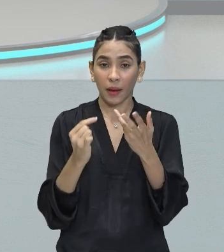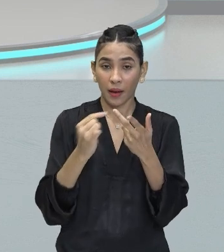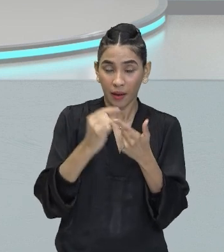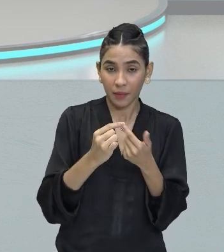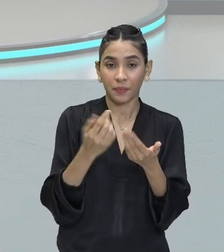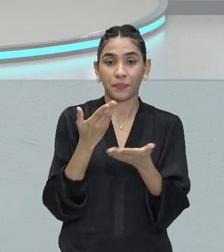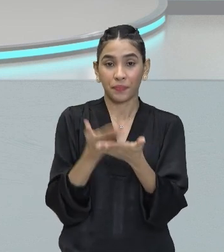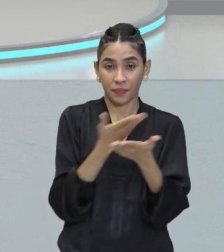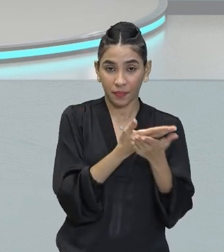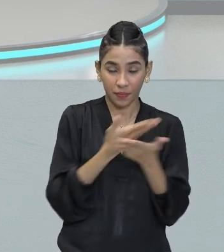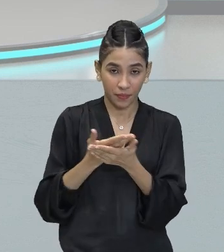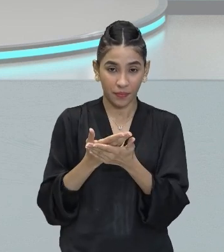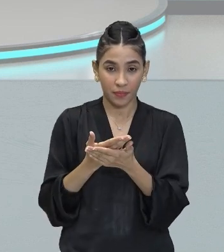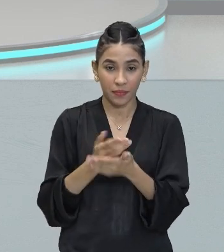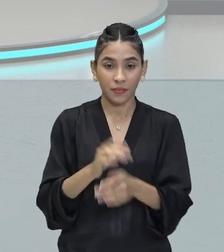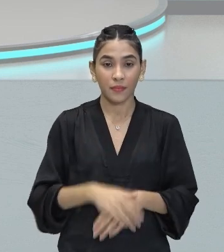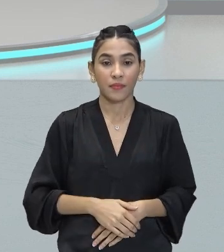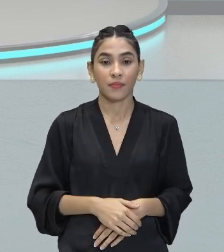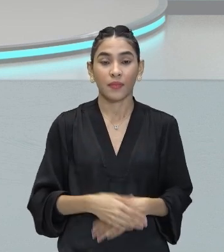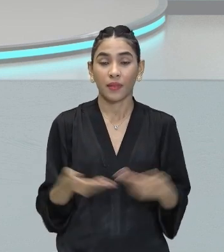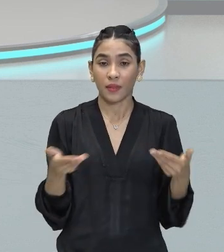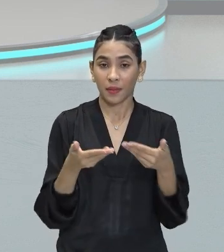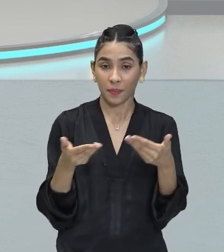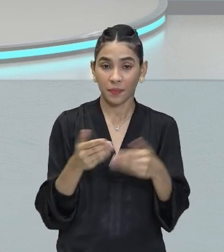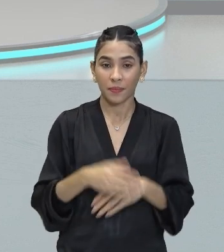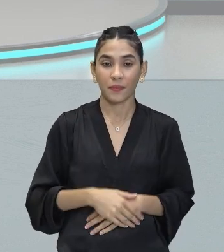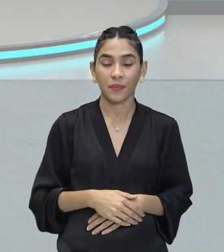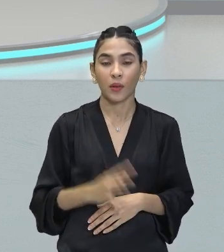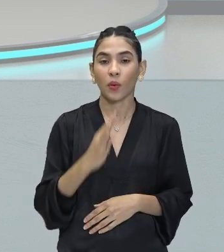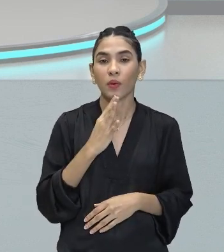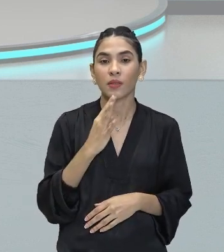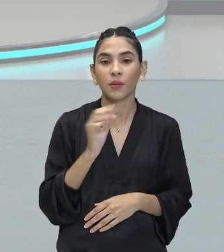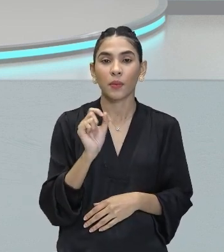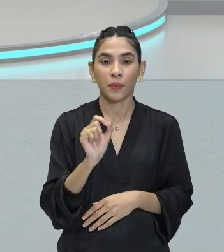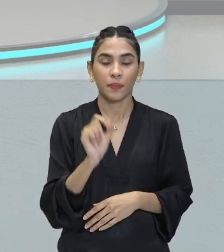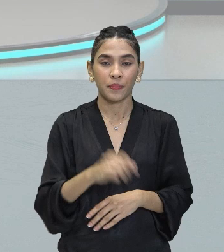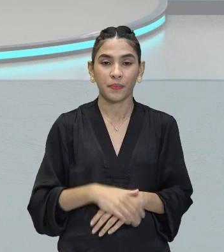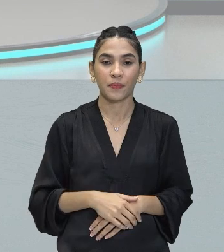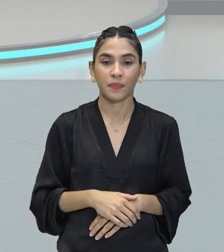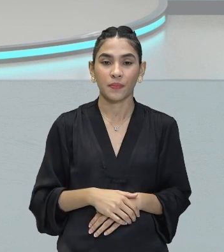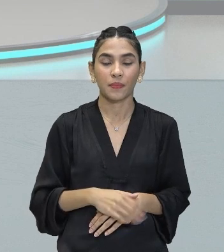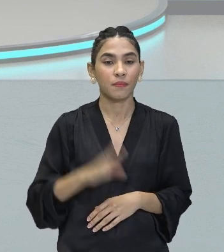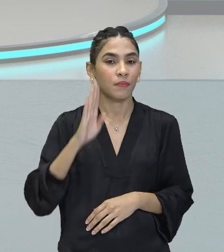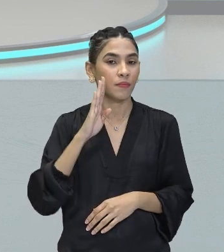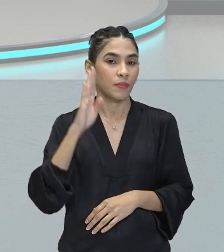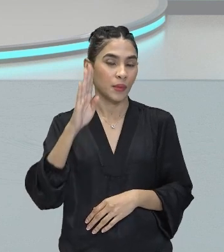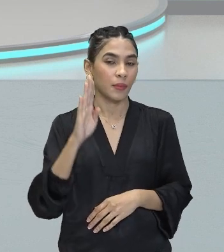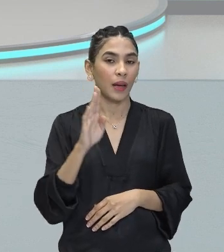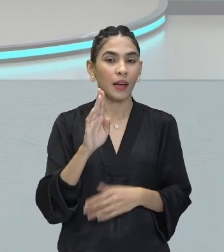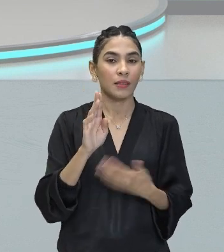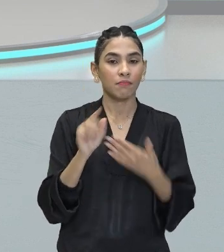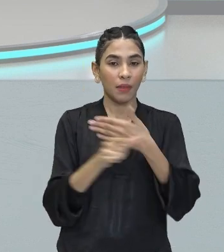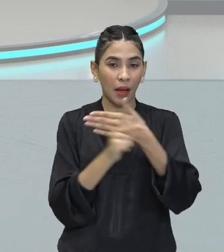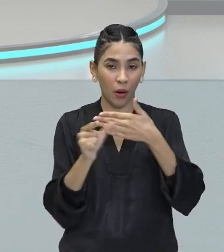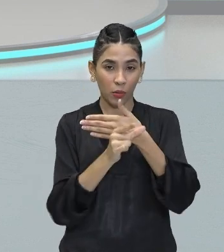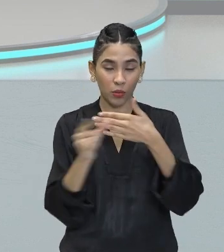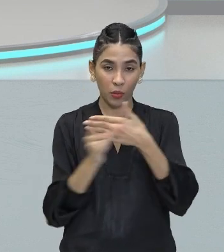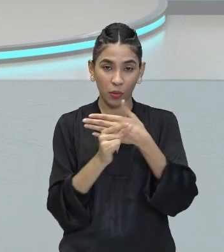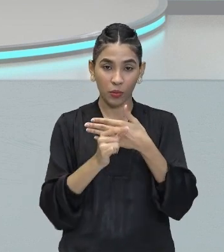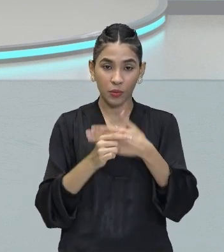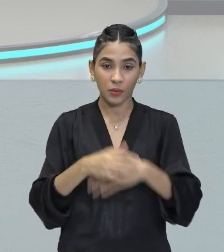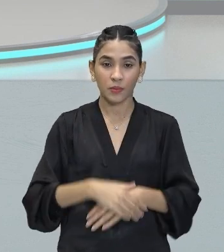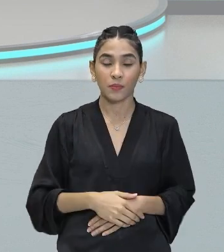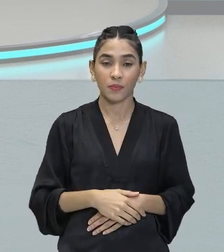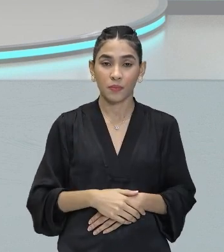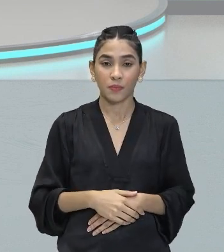características aqui com vocês. Vamos então agora conhecer um pouquinho desses principais nomes deste primeiro, ou melhor,